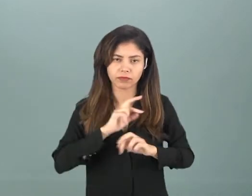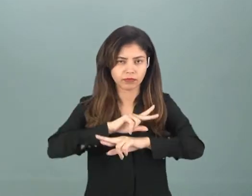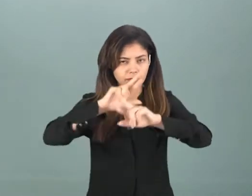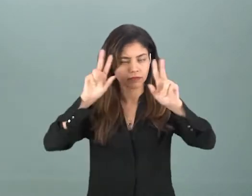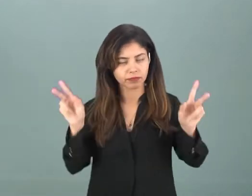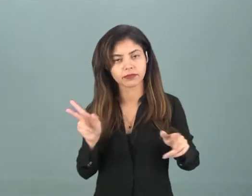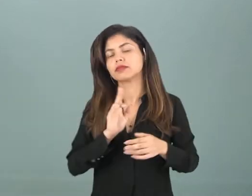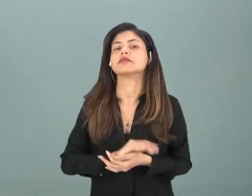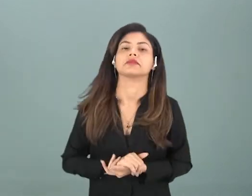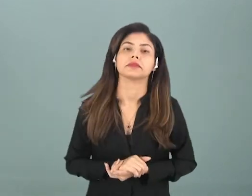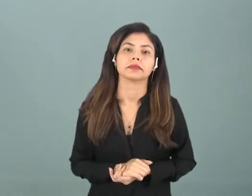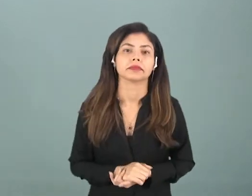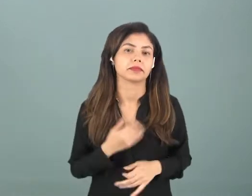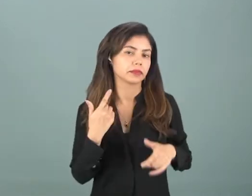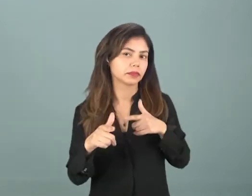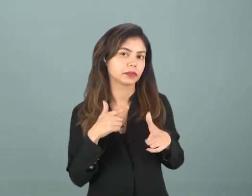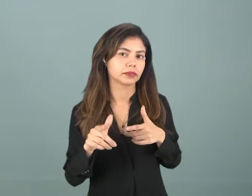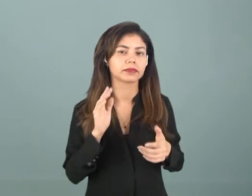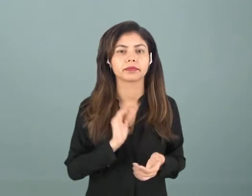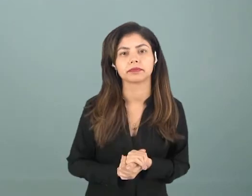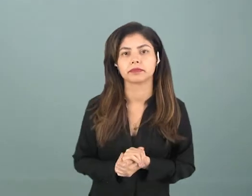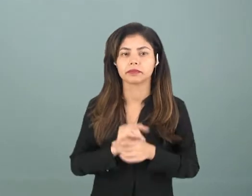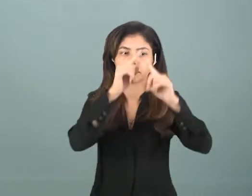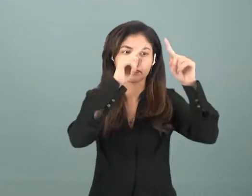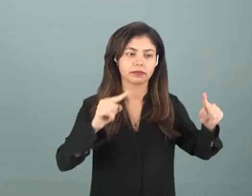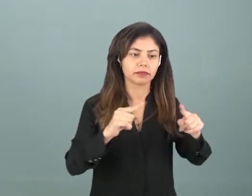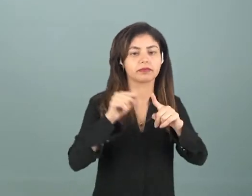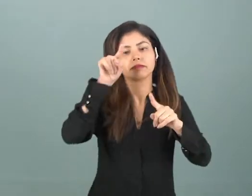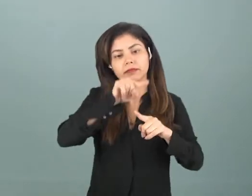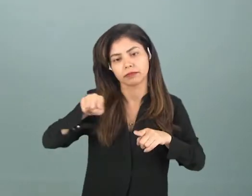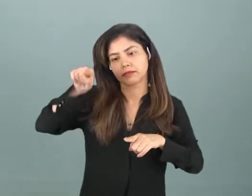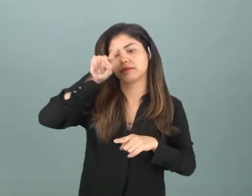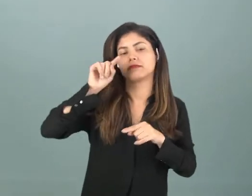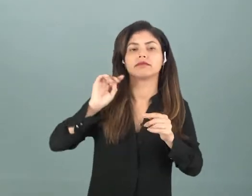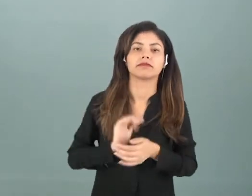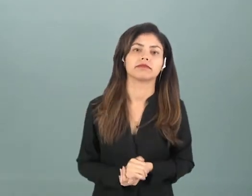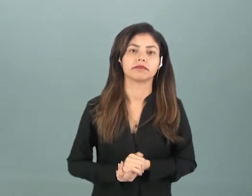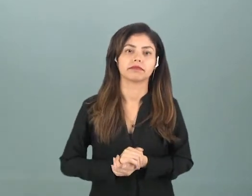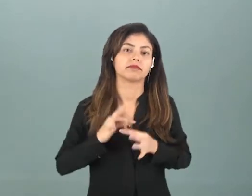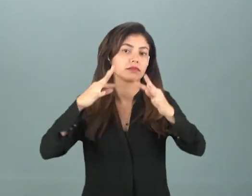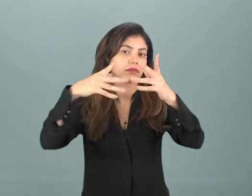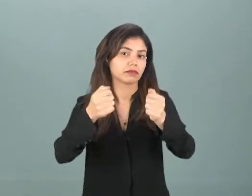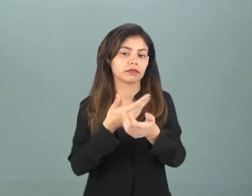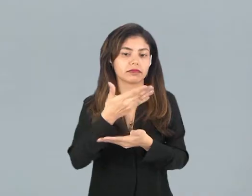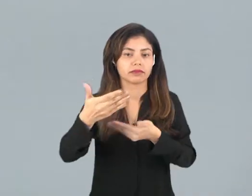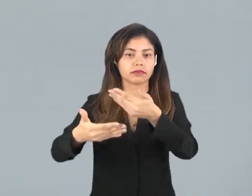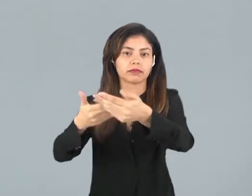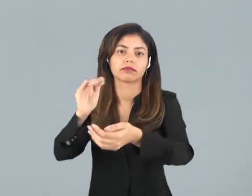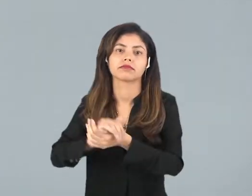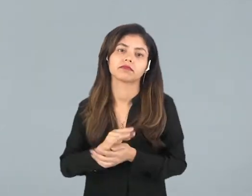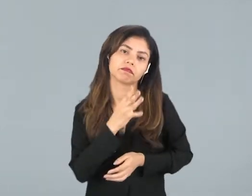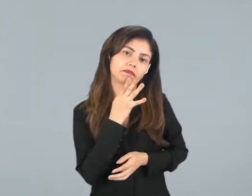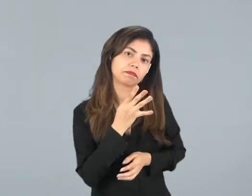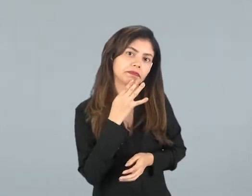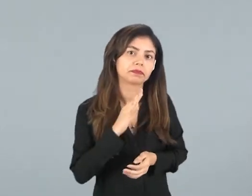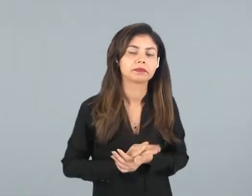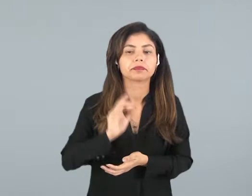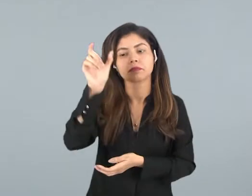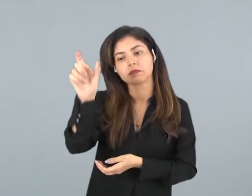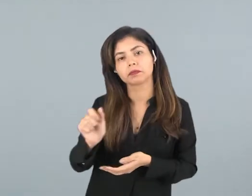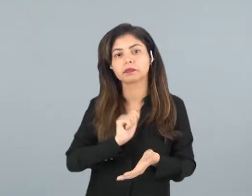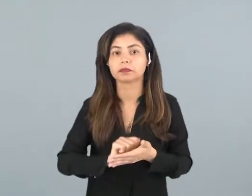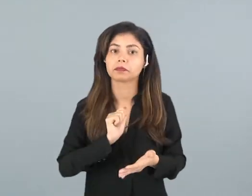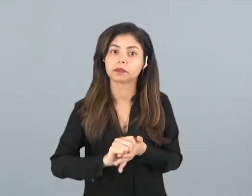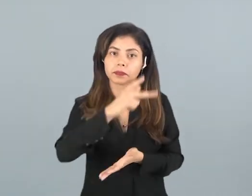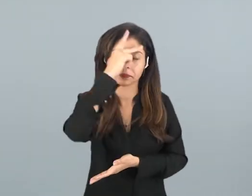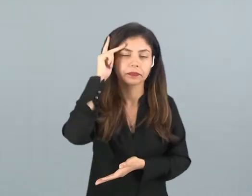cores alegres, né? Trabalha uma figura geométrica, linhas. Então a gente tem todo esse processo aí quando a gente conhece uma biografia de